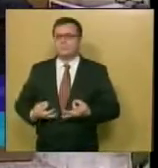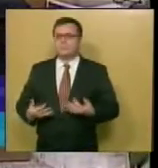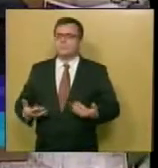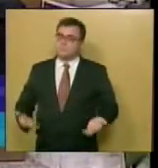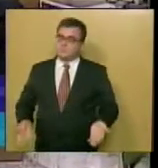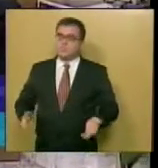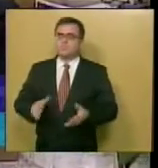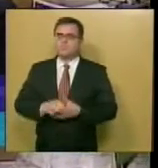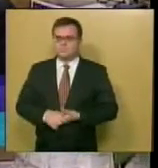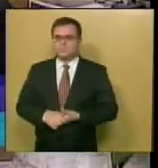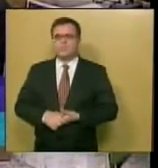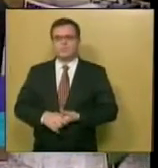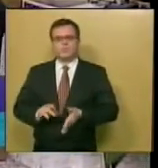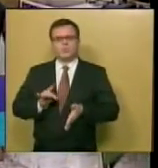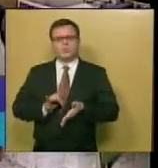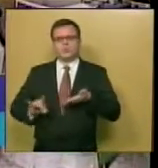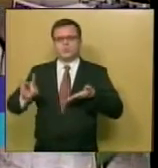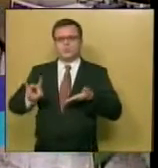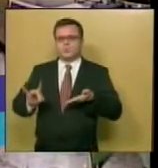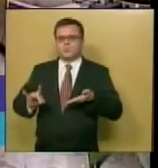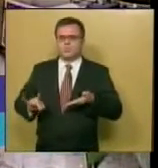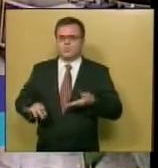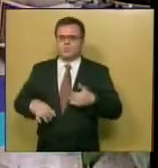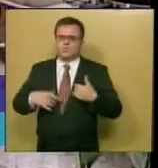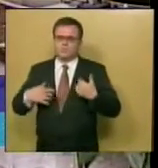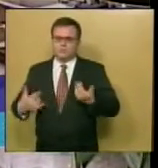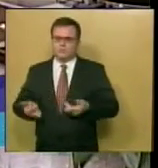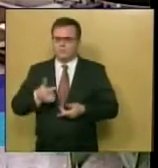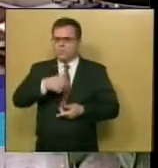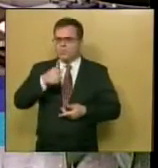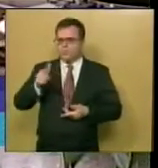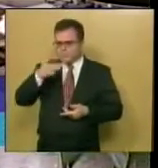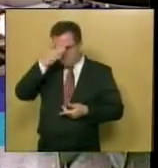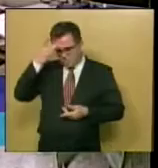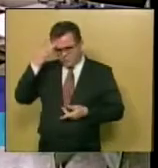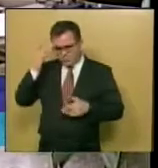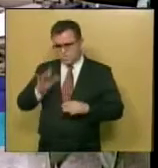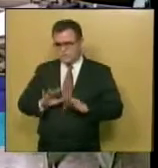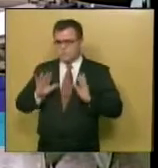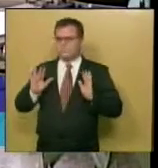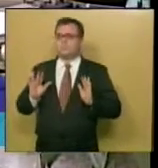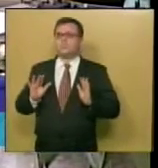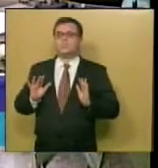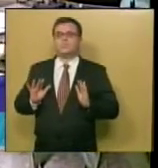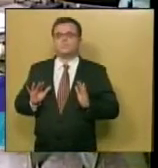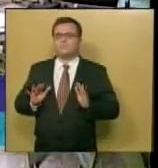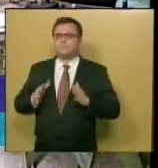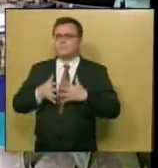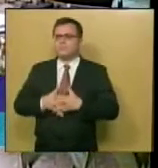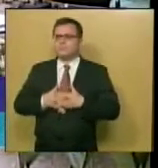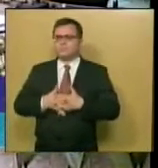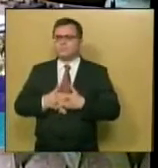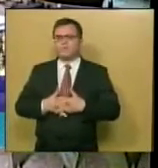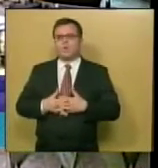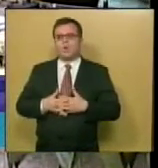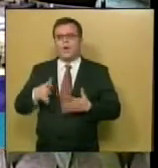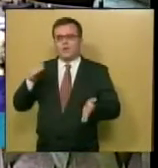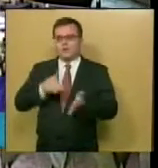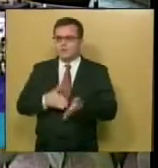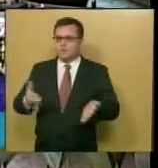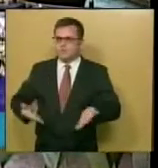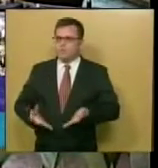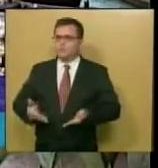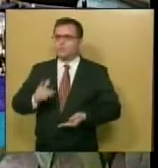mesmo seus adversários e frágeis herdeiros de lembranças mal construídas, ainda hoje,